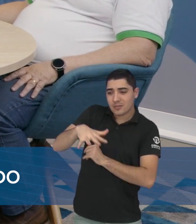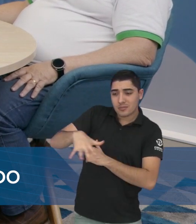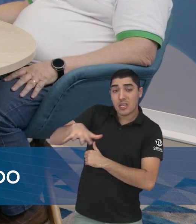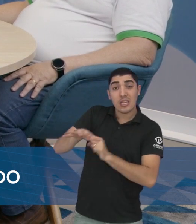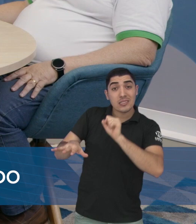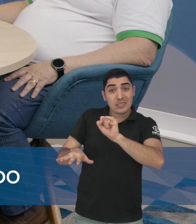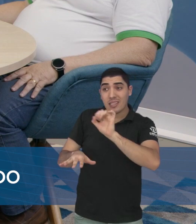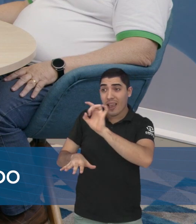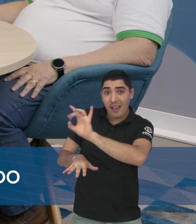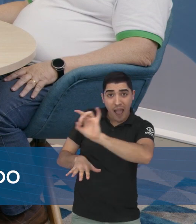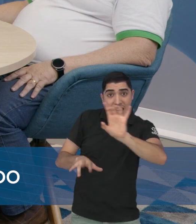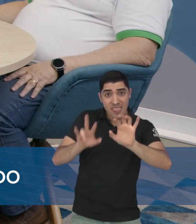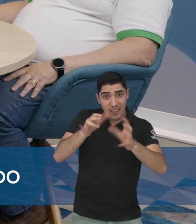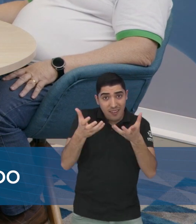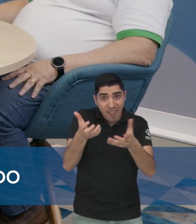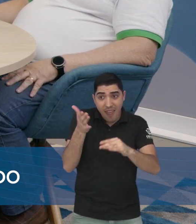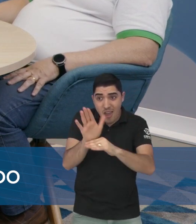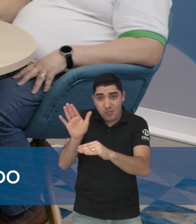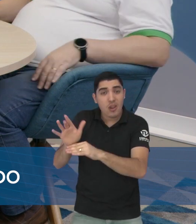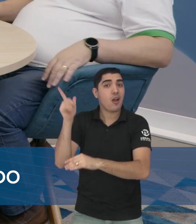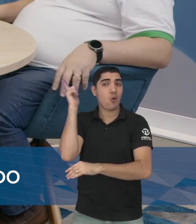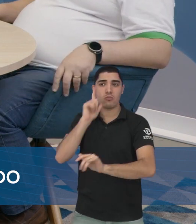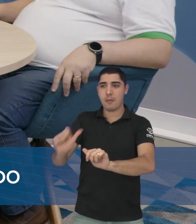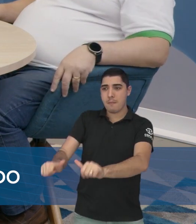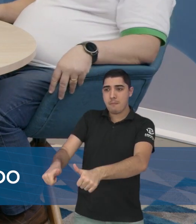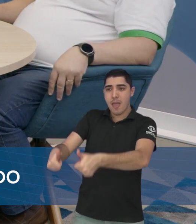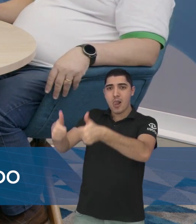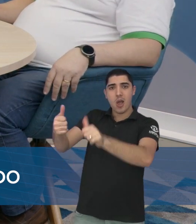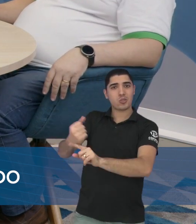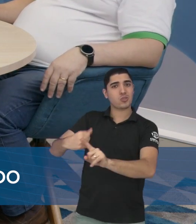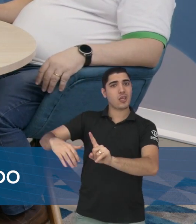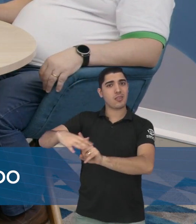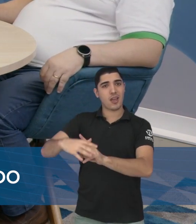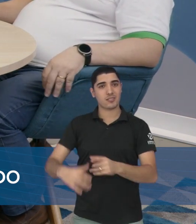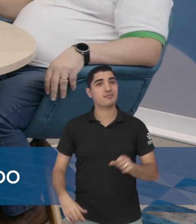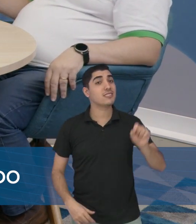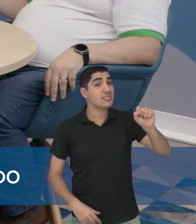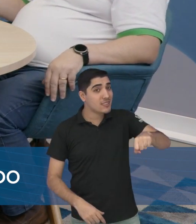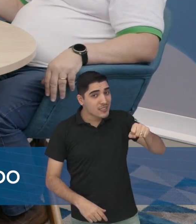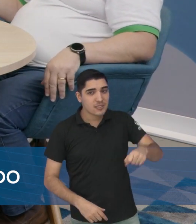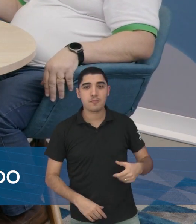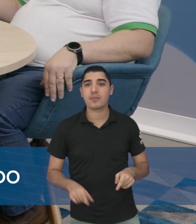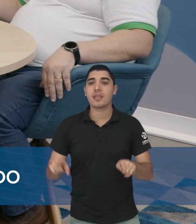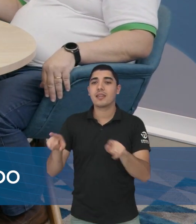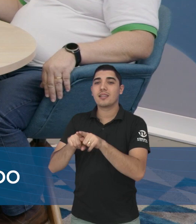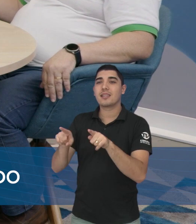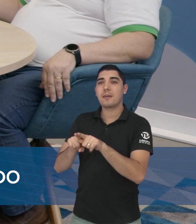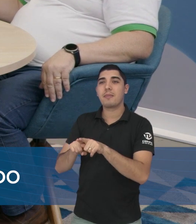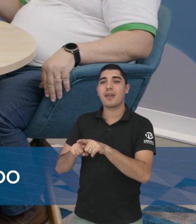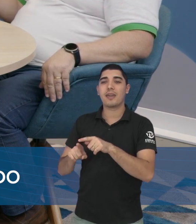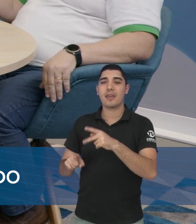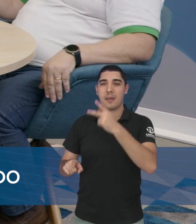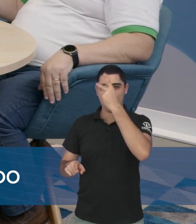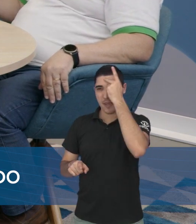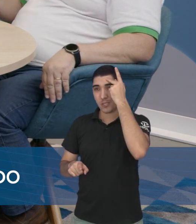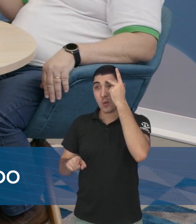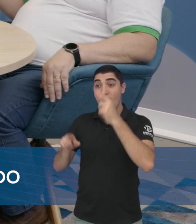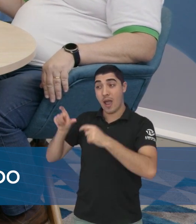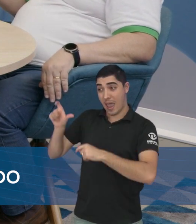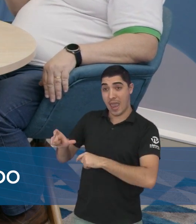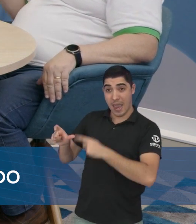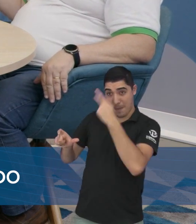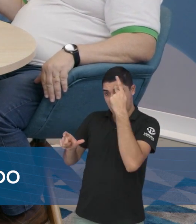cada um fizer exato. isso, já vai ter uma fazer o sociedade bem procura, melhor. né? Eu já sou até mais sonhador, Dani. Eu acho que ela